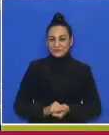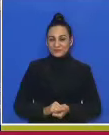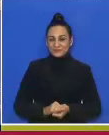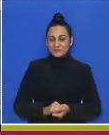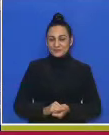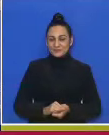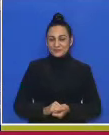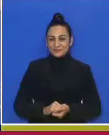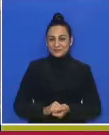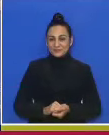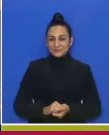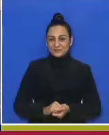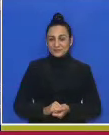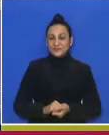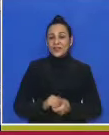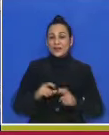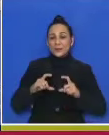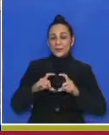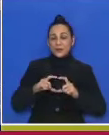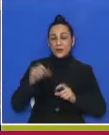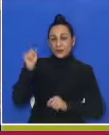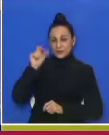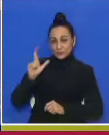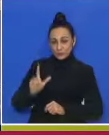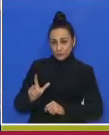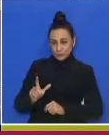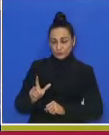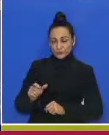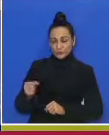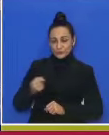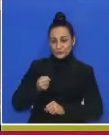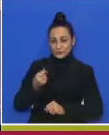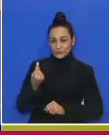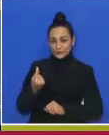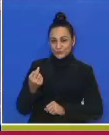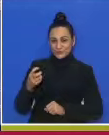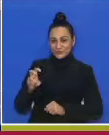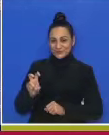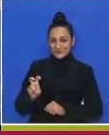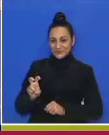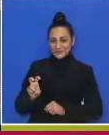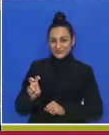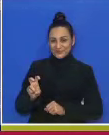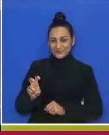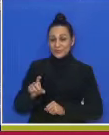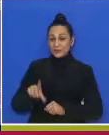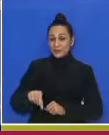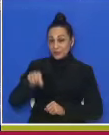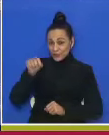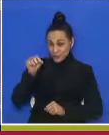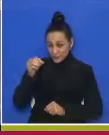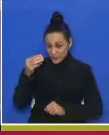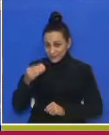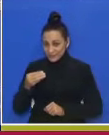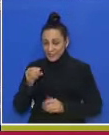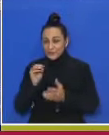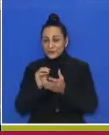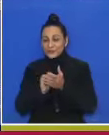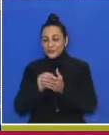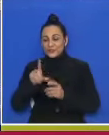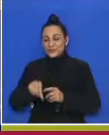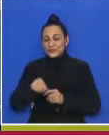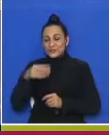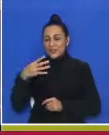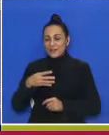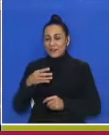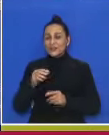Mais uma bola chegando. Azul, número 15. Azul, 15. Foram sorteados três números, faltam